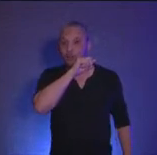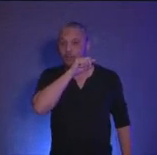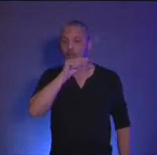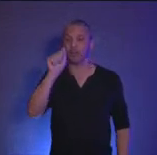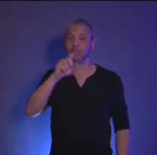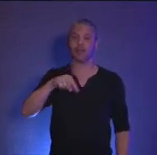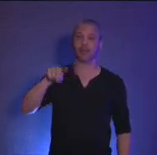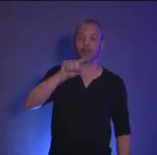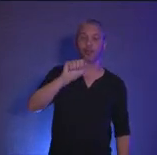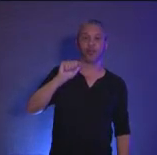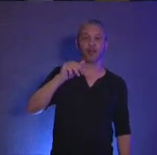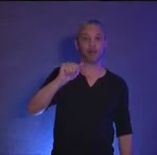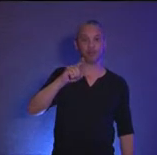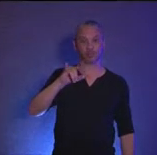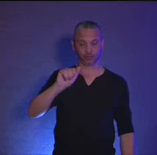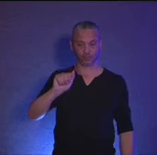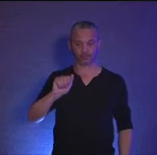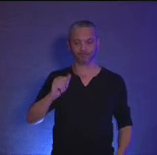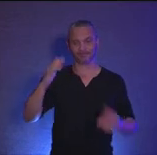@amazonia_minada. É isso, obrigado.